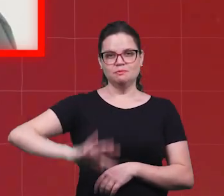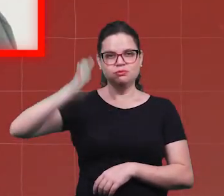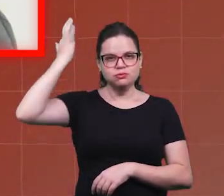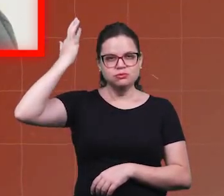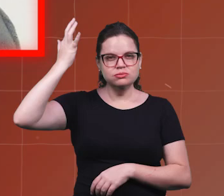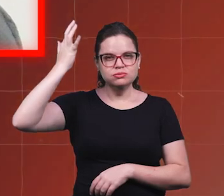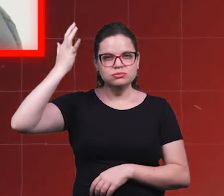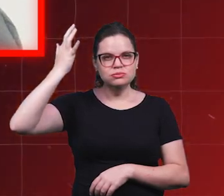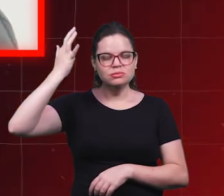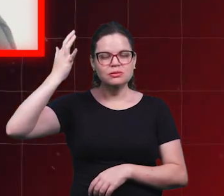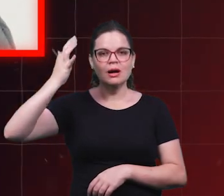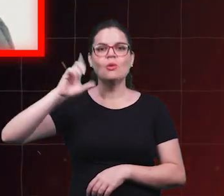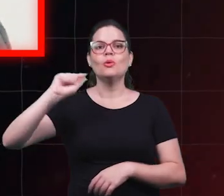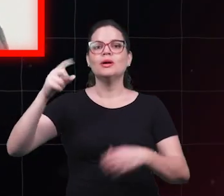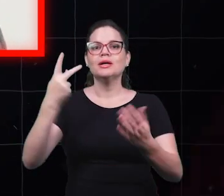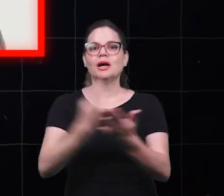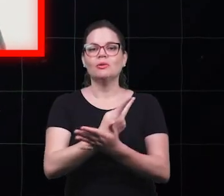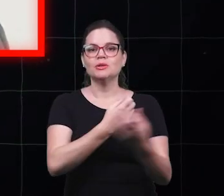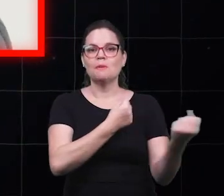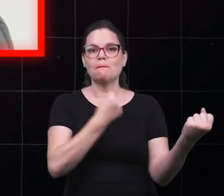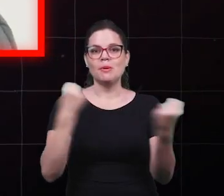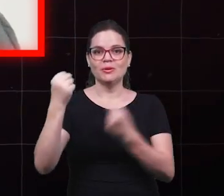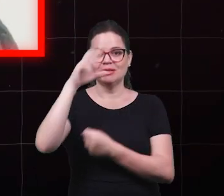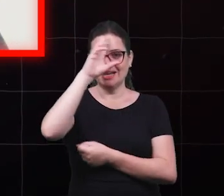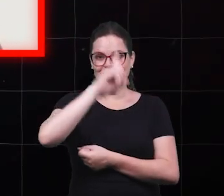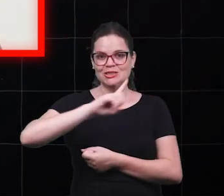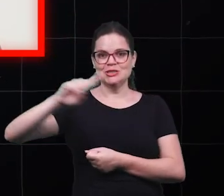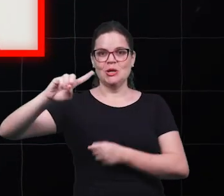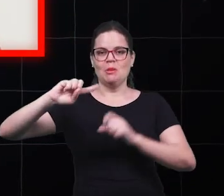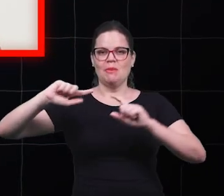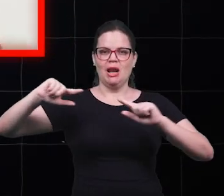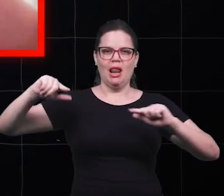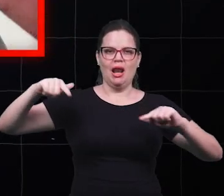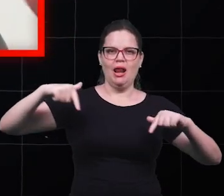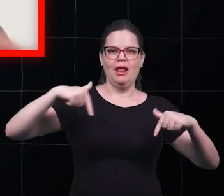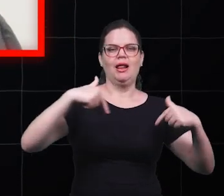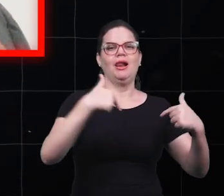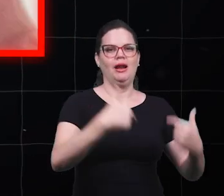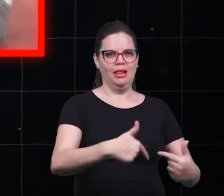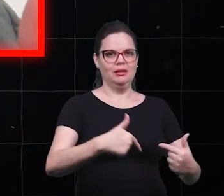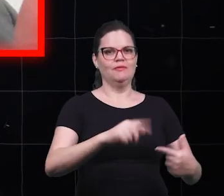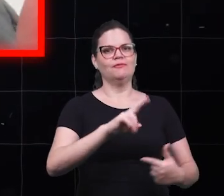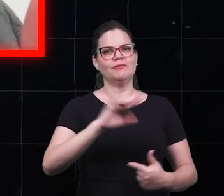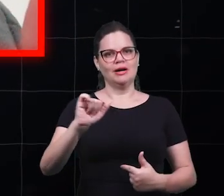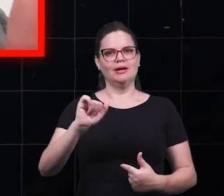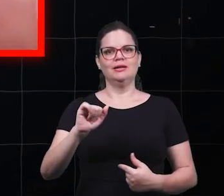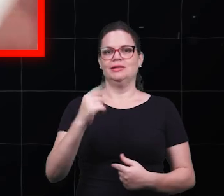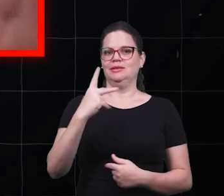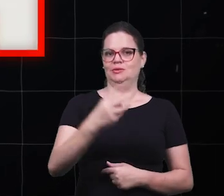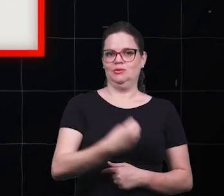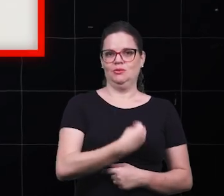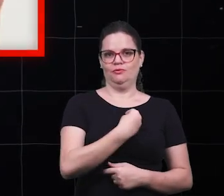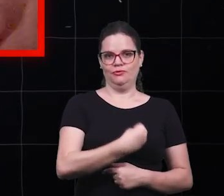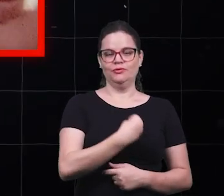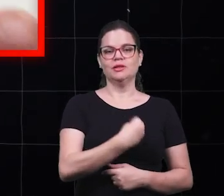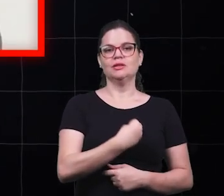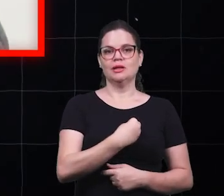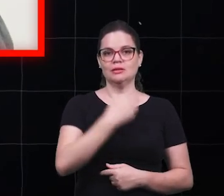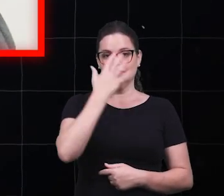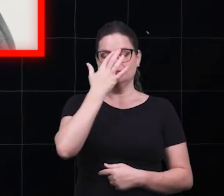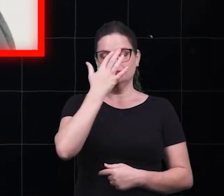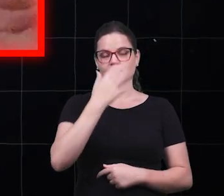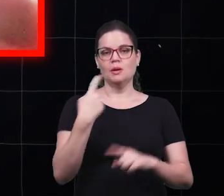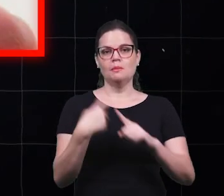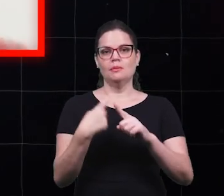som, o poder de Deus será manifesto através da sua vida, que foi derramada através do